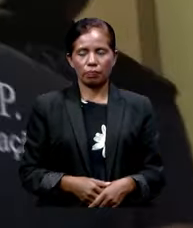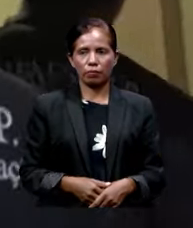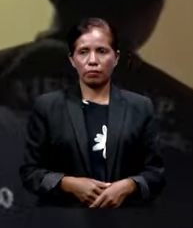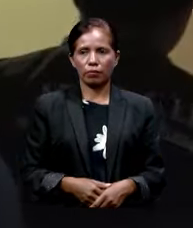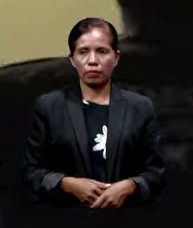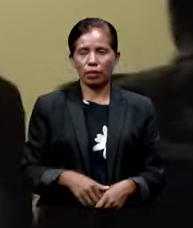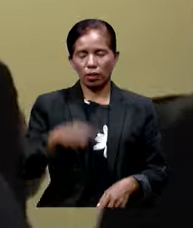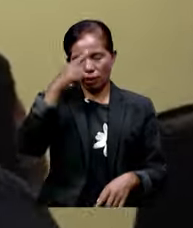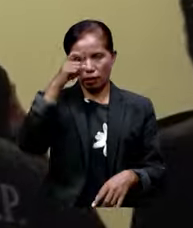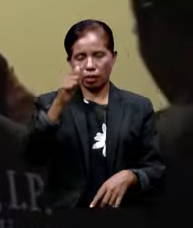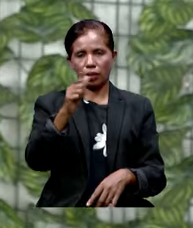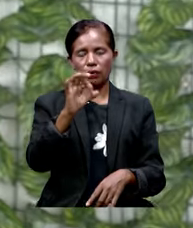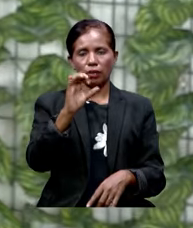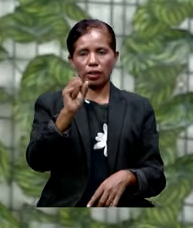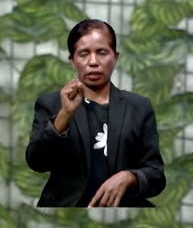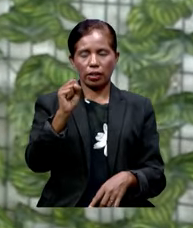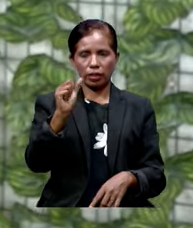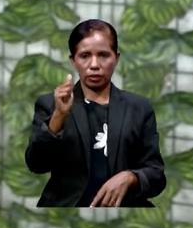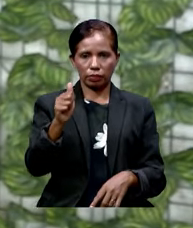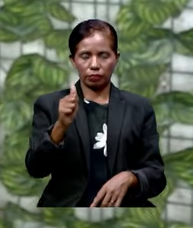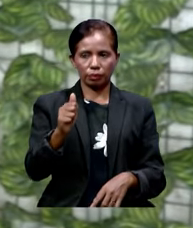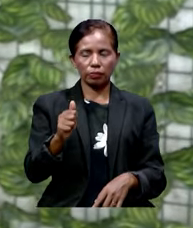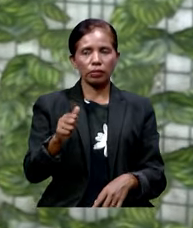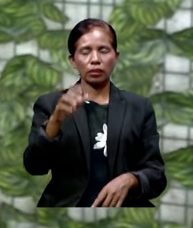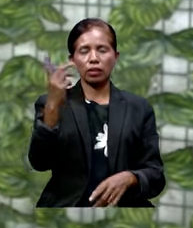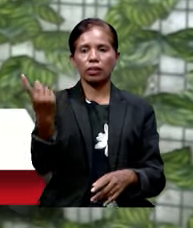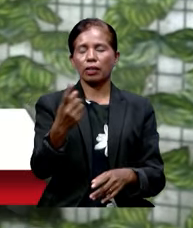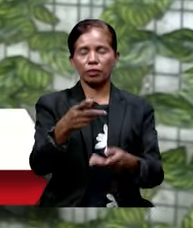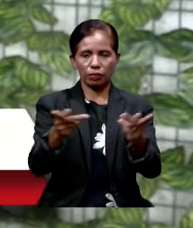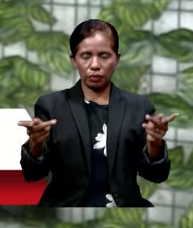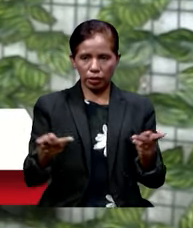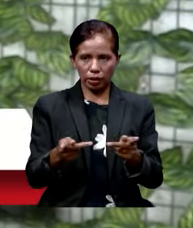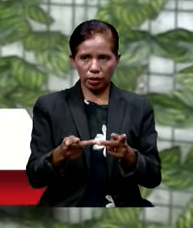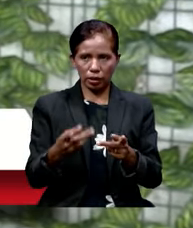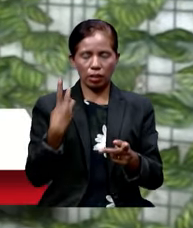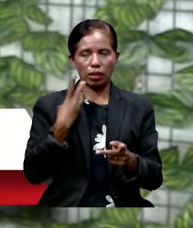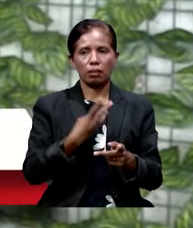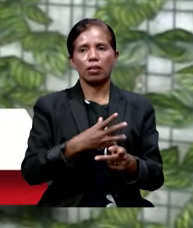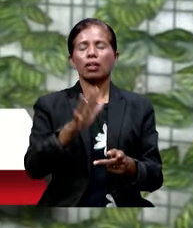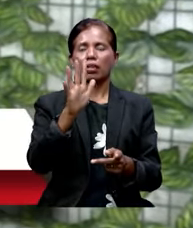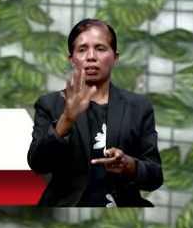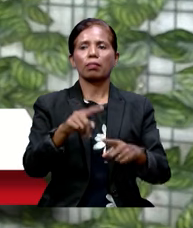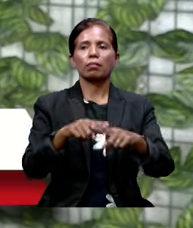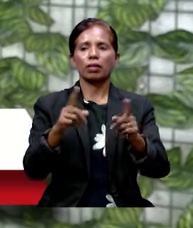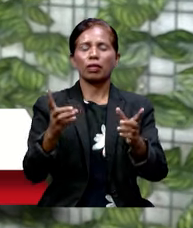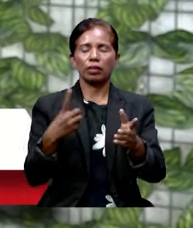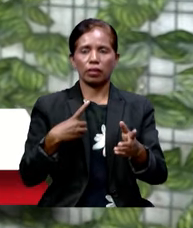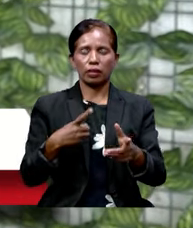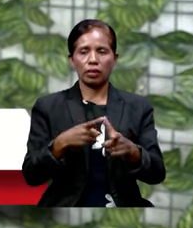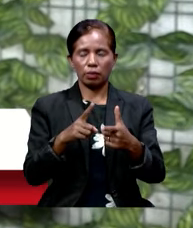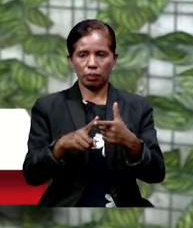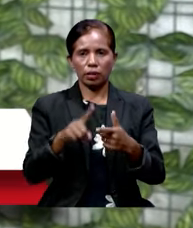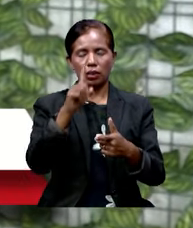Tamba aí faz a neve que ninha destacado né e hadeiti antes né e hadeiti também Lima, mas ver depois irá né e da tem